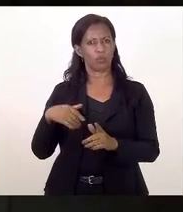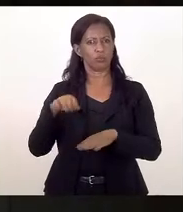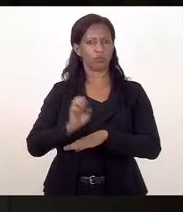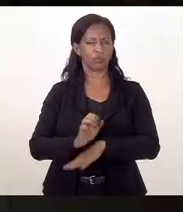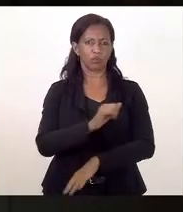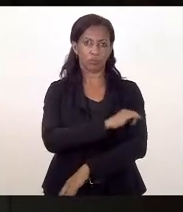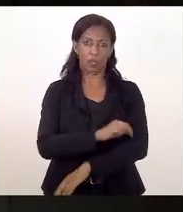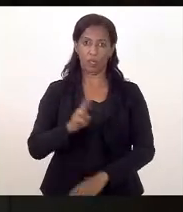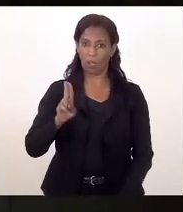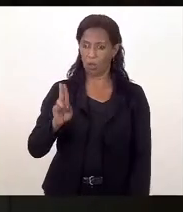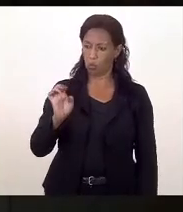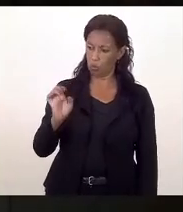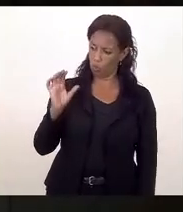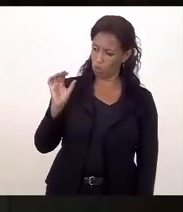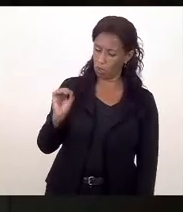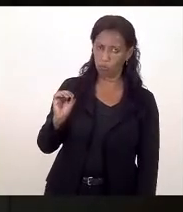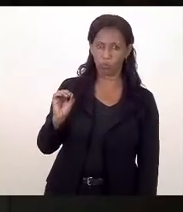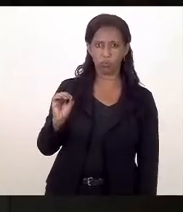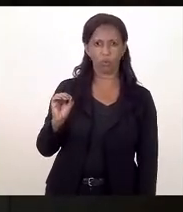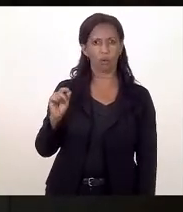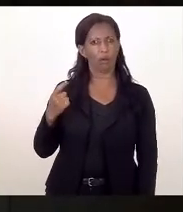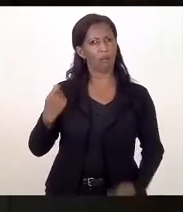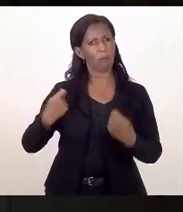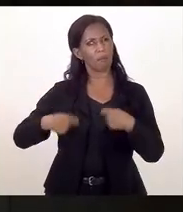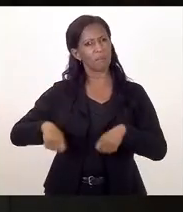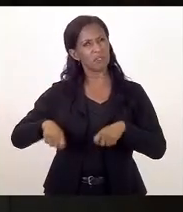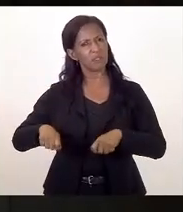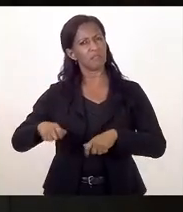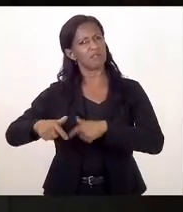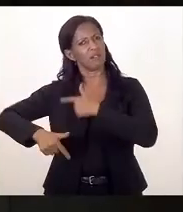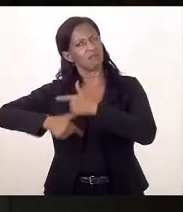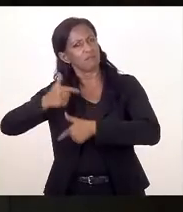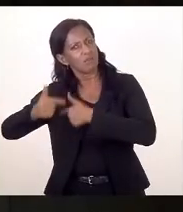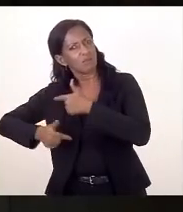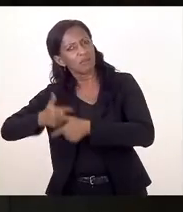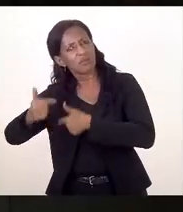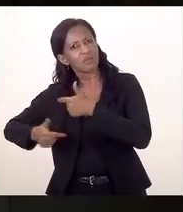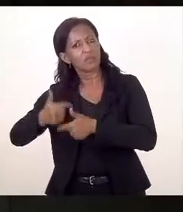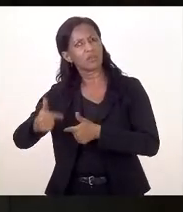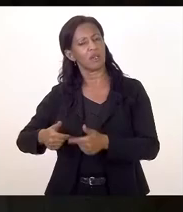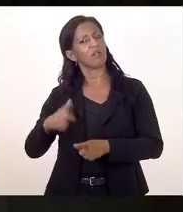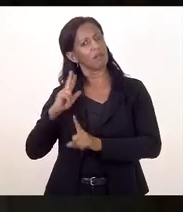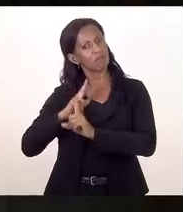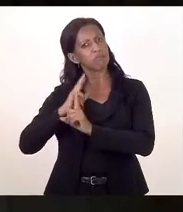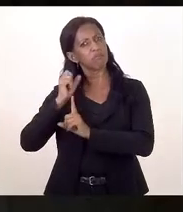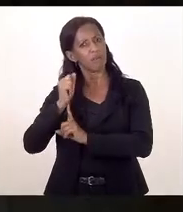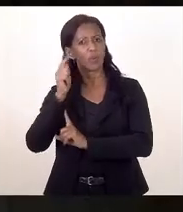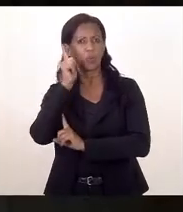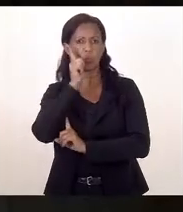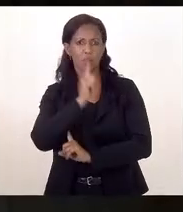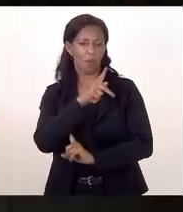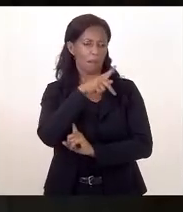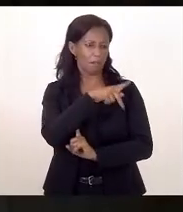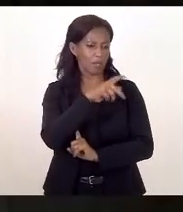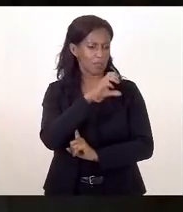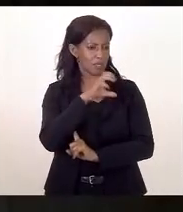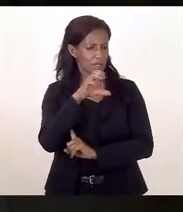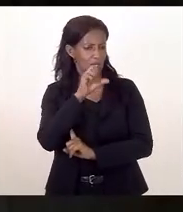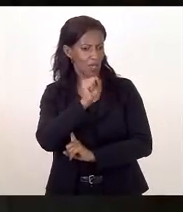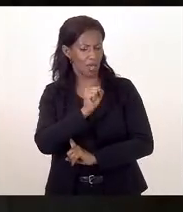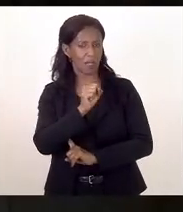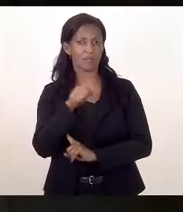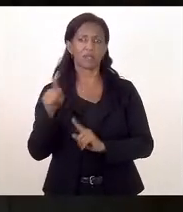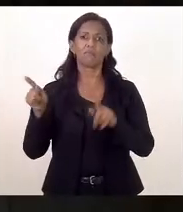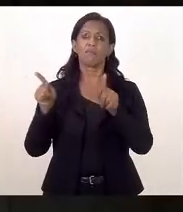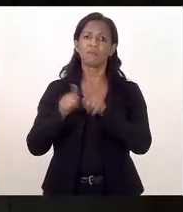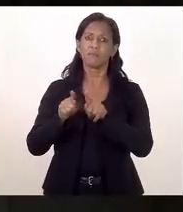A UESO merece, a UESO está lutando e a UESO vai conquistar o seu PCCS e vai conquistar